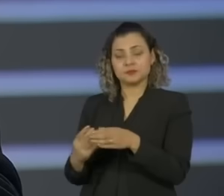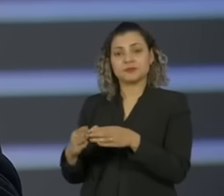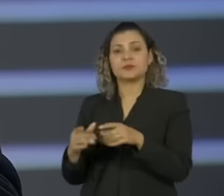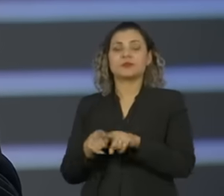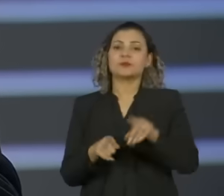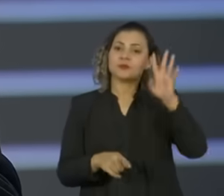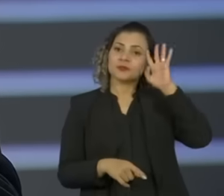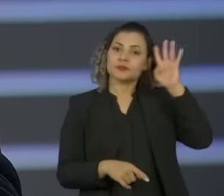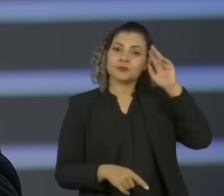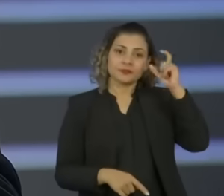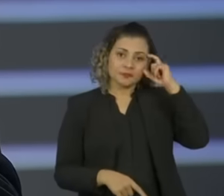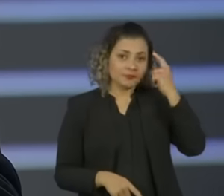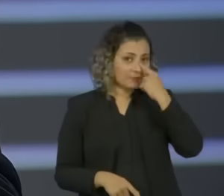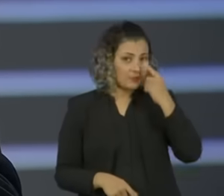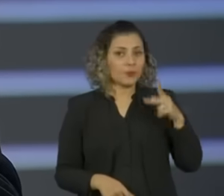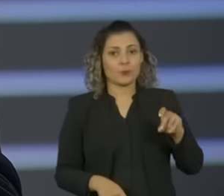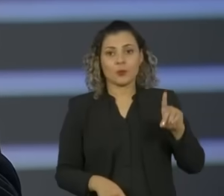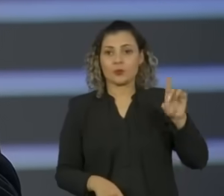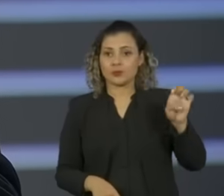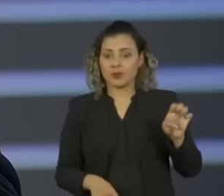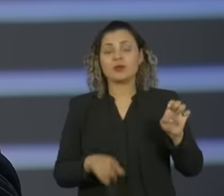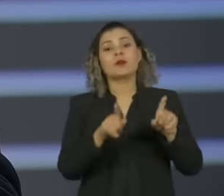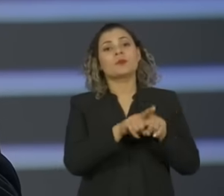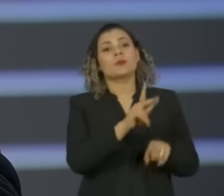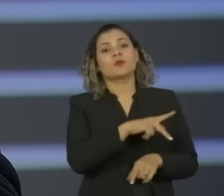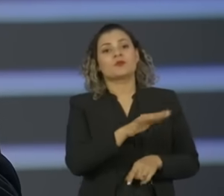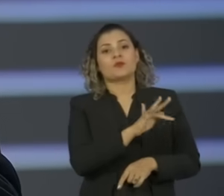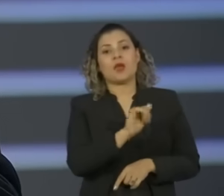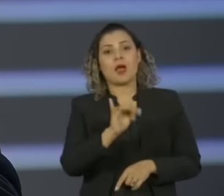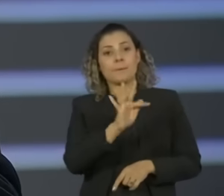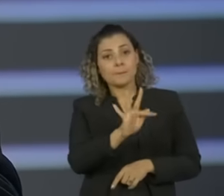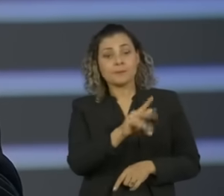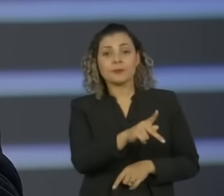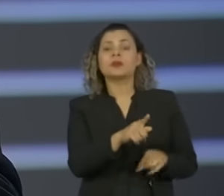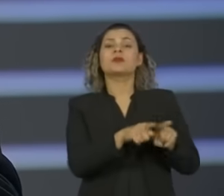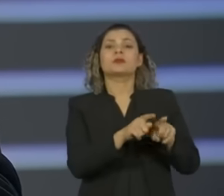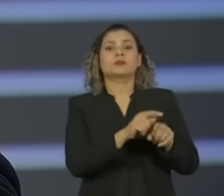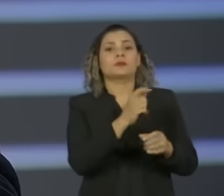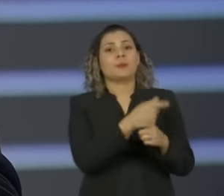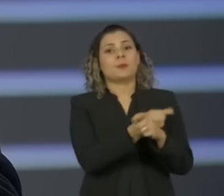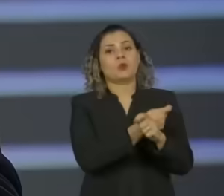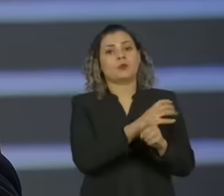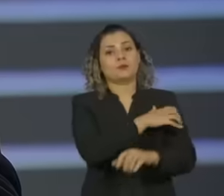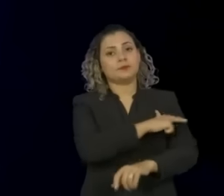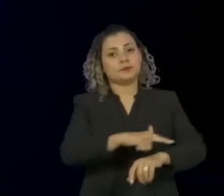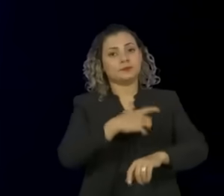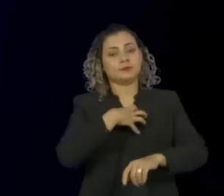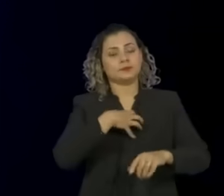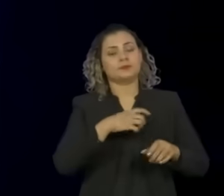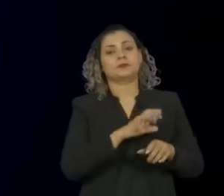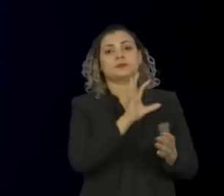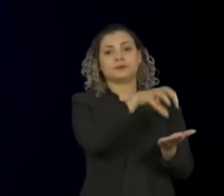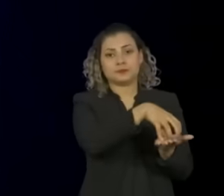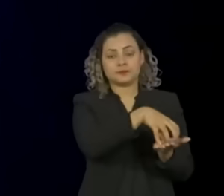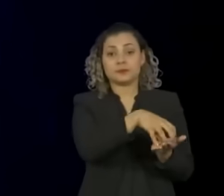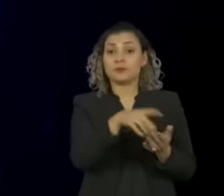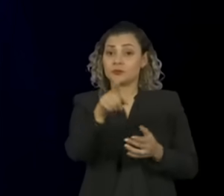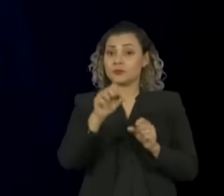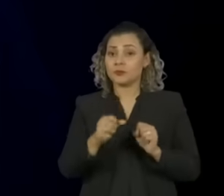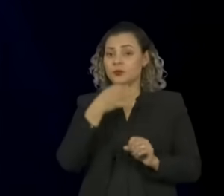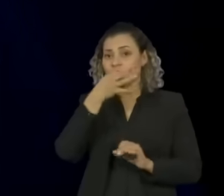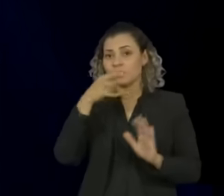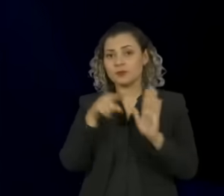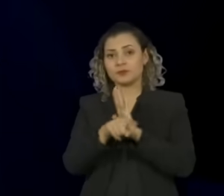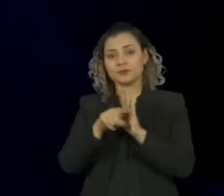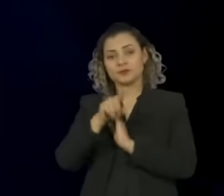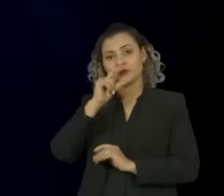filósofo Luiz Felipe Pondé, professor da FAAP e diretor do Laboratório de Política, Comportamento e Mídia da PUC. E lembrando que você pode fazer comentários